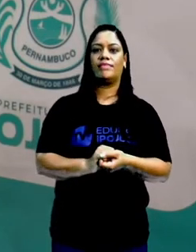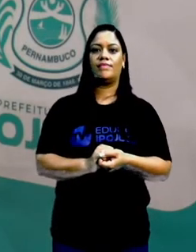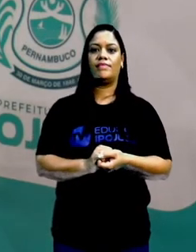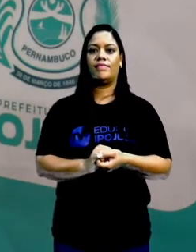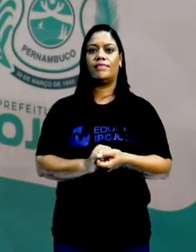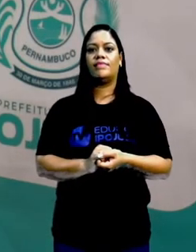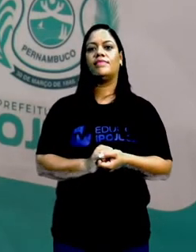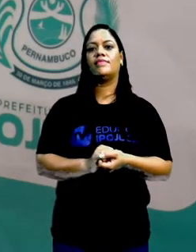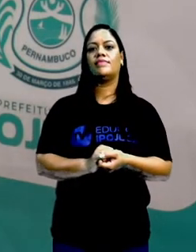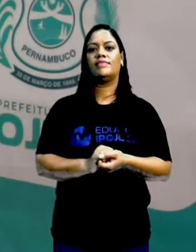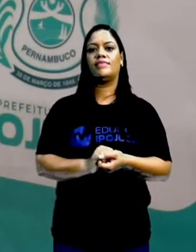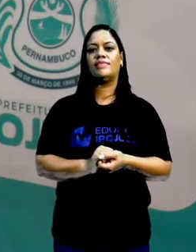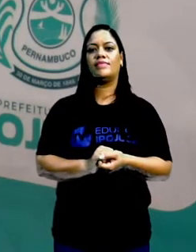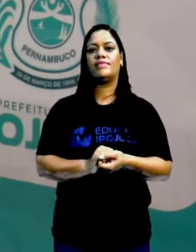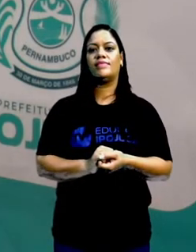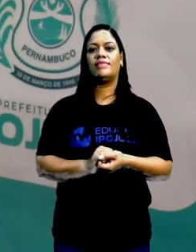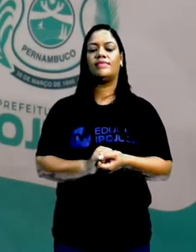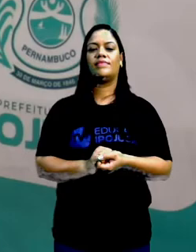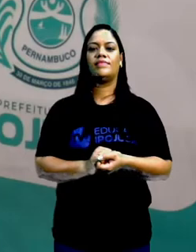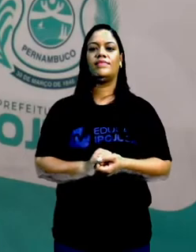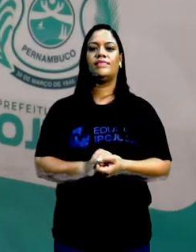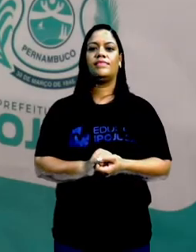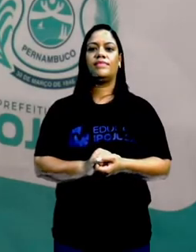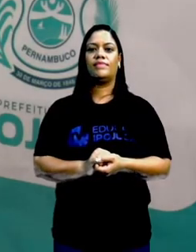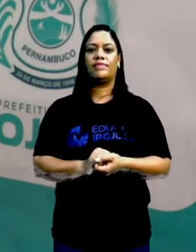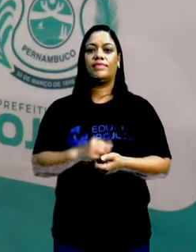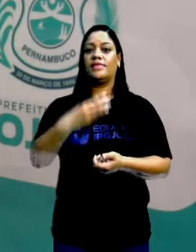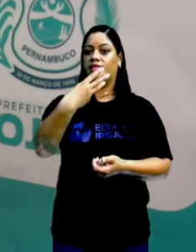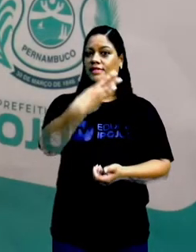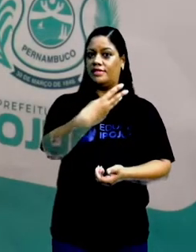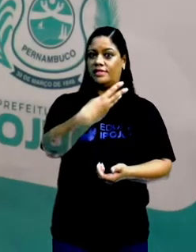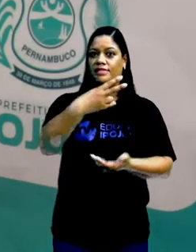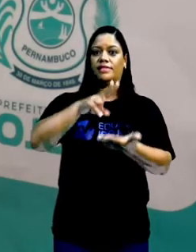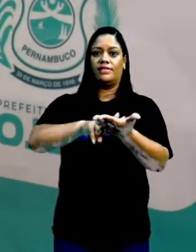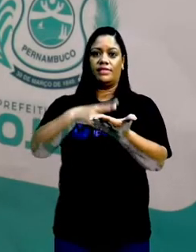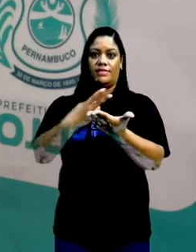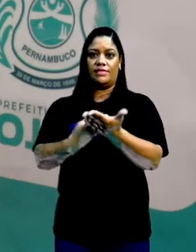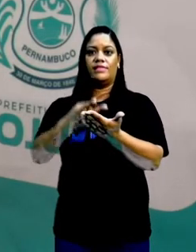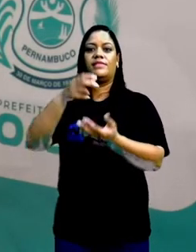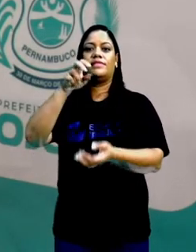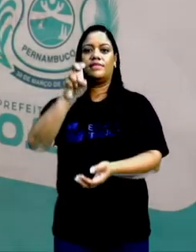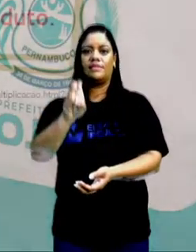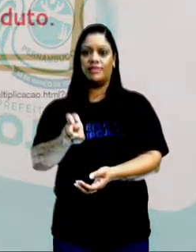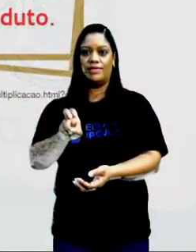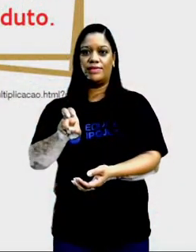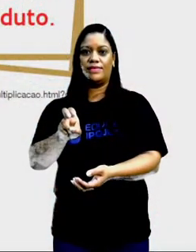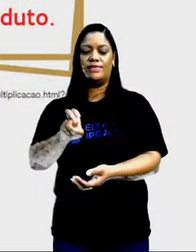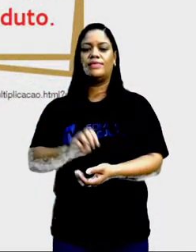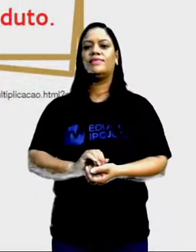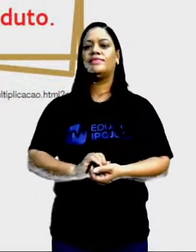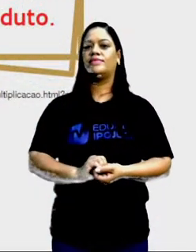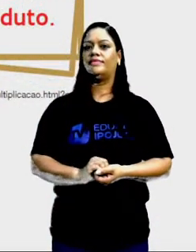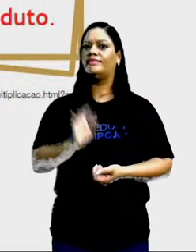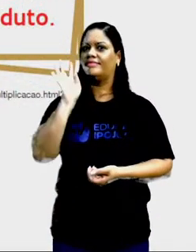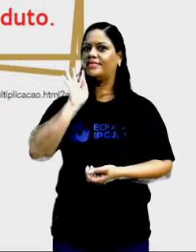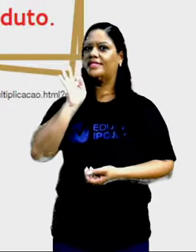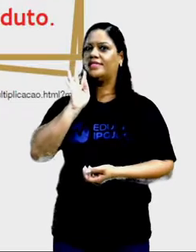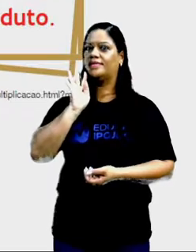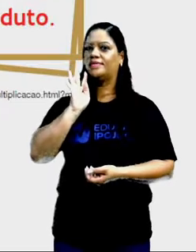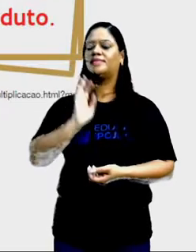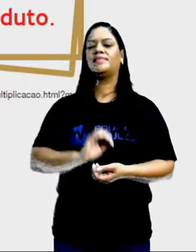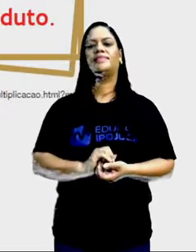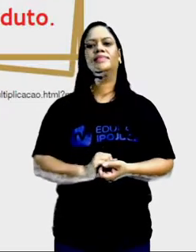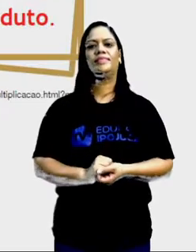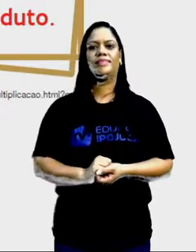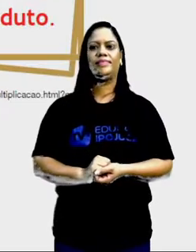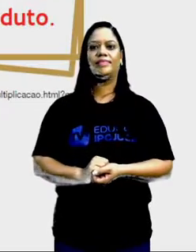direita para a esquerda, da parte de baixo, ó. 3 vezes 5. Não é legal? Então,